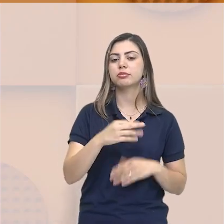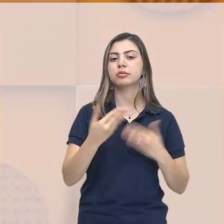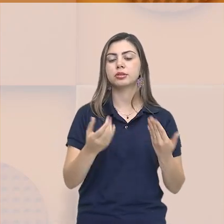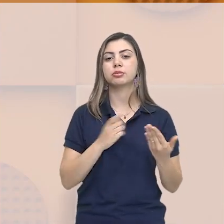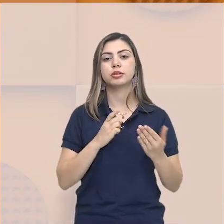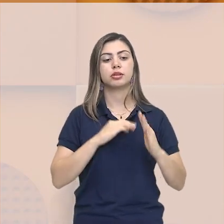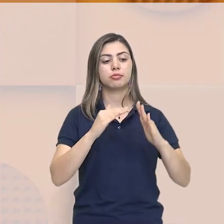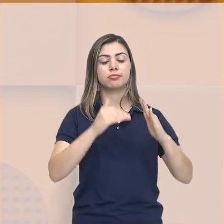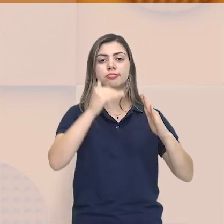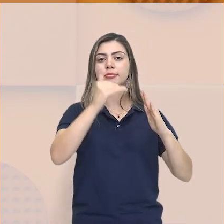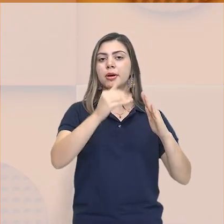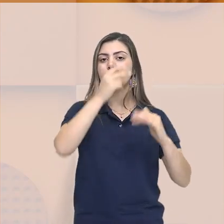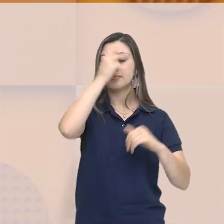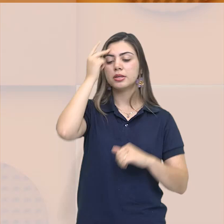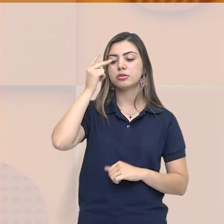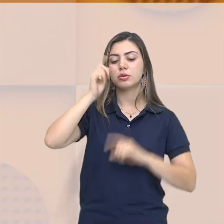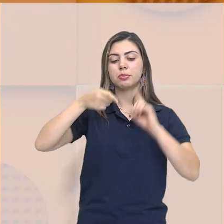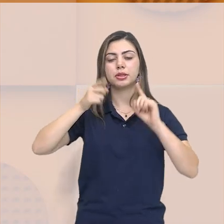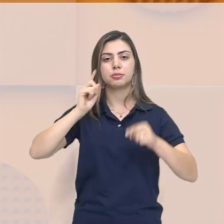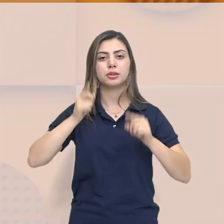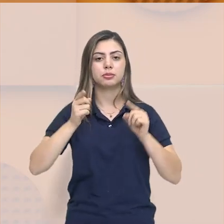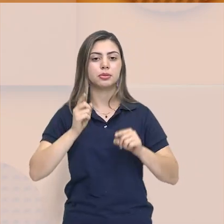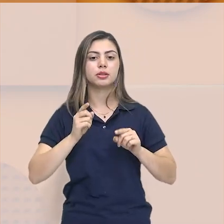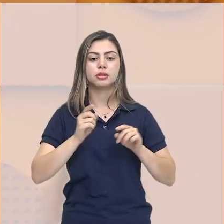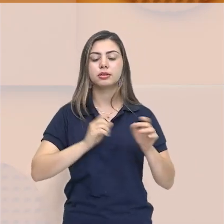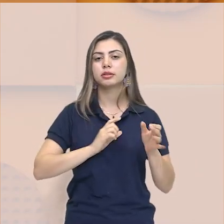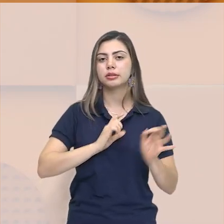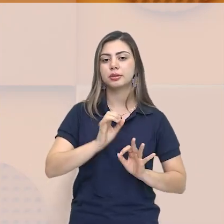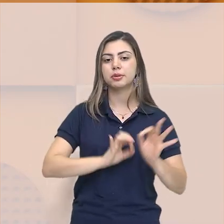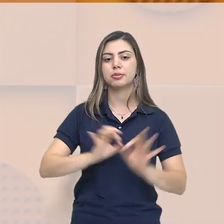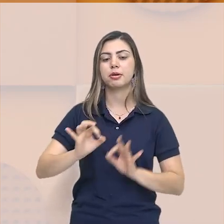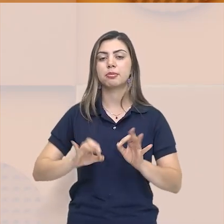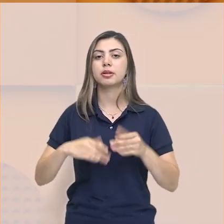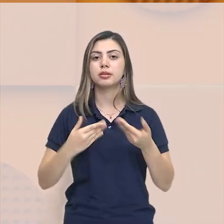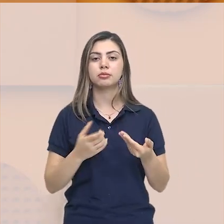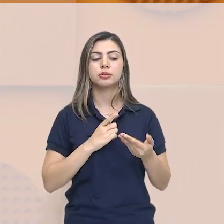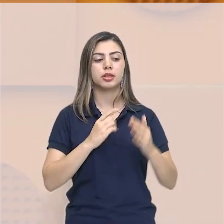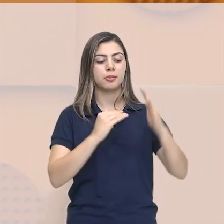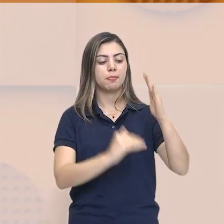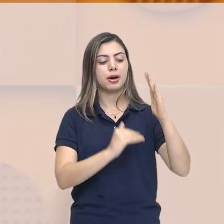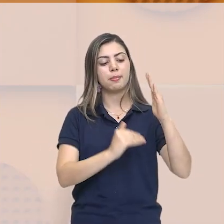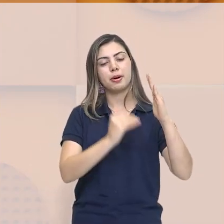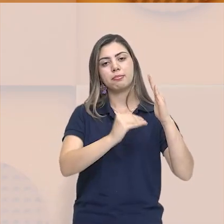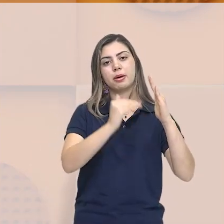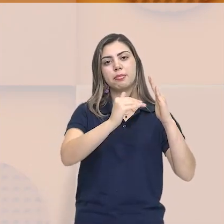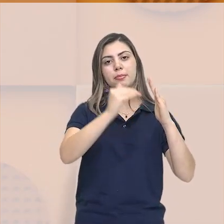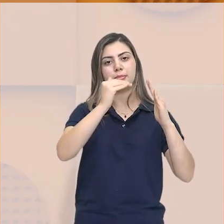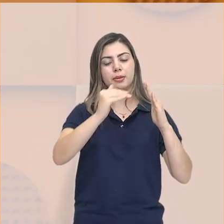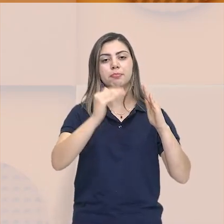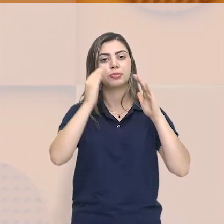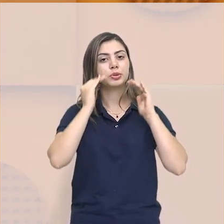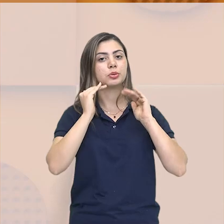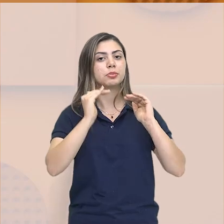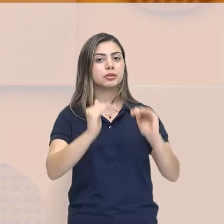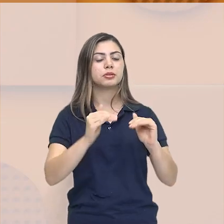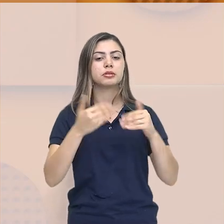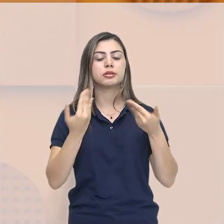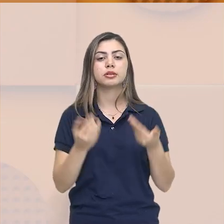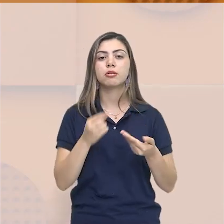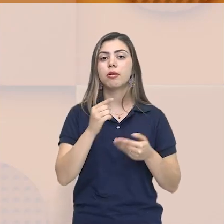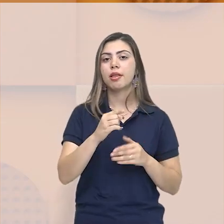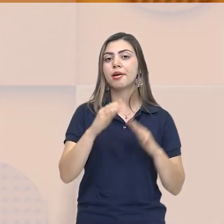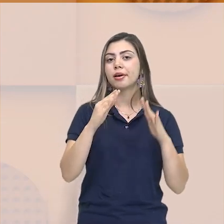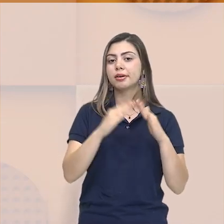comanda, alguém que administra, e, claro, toda ali uma hierarquia, então, de obediência, tá certo? Então, essa